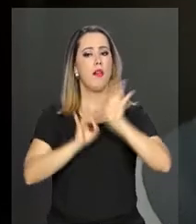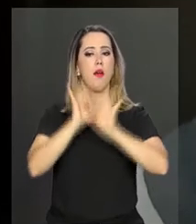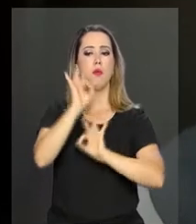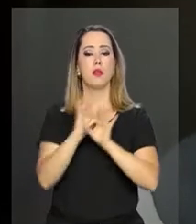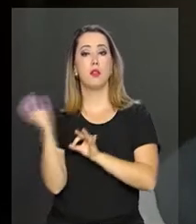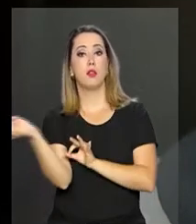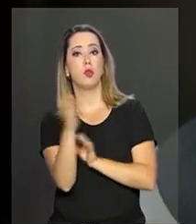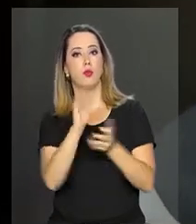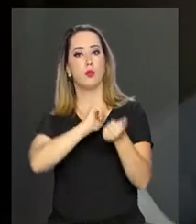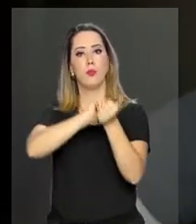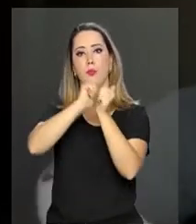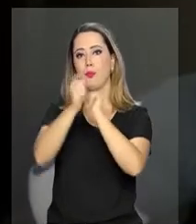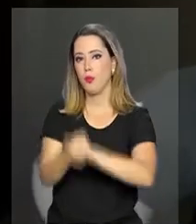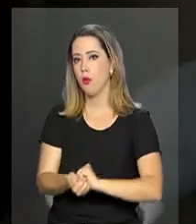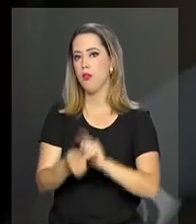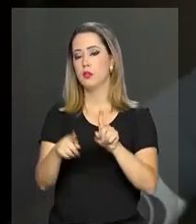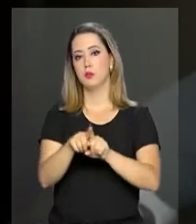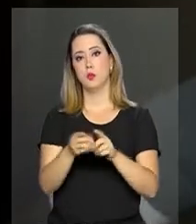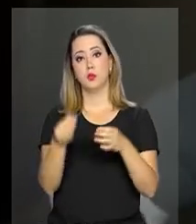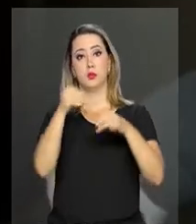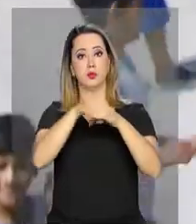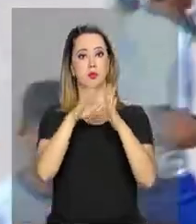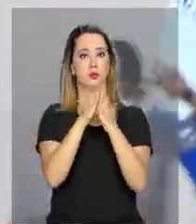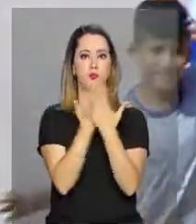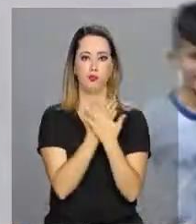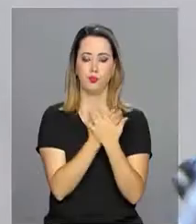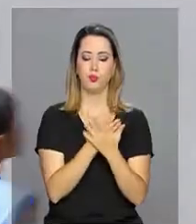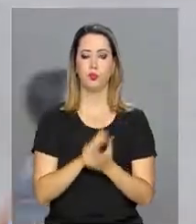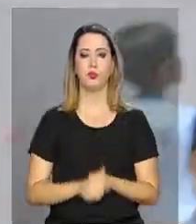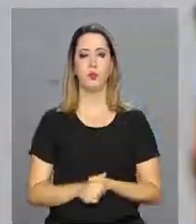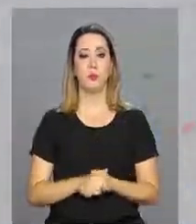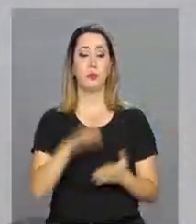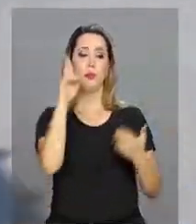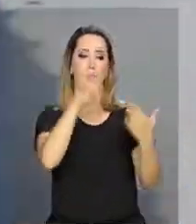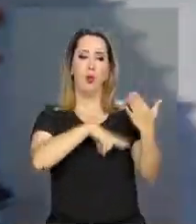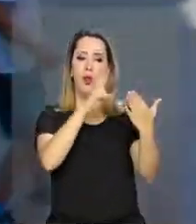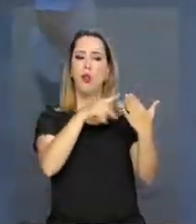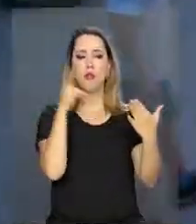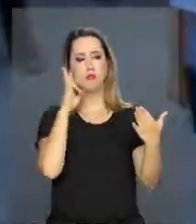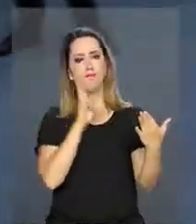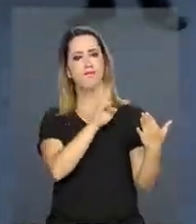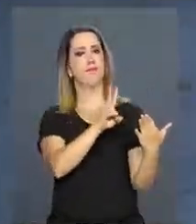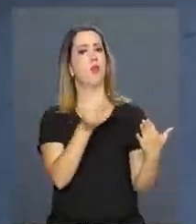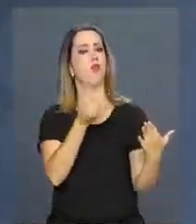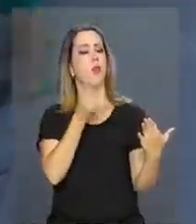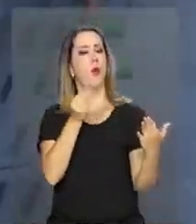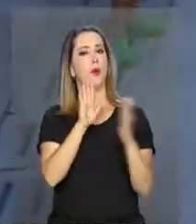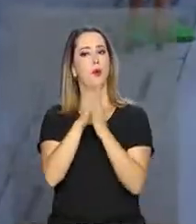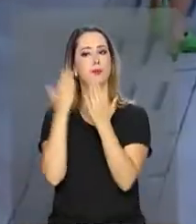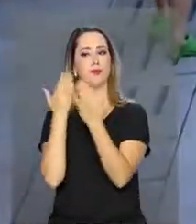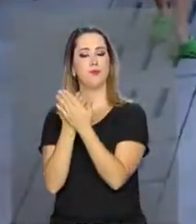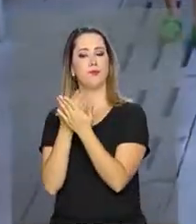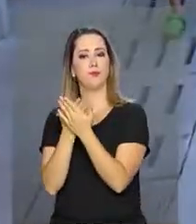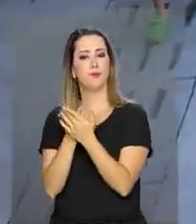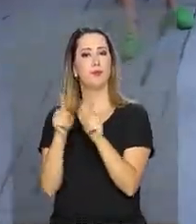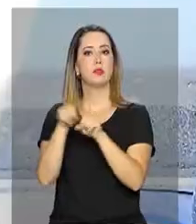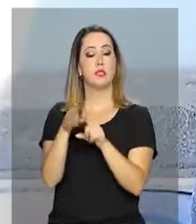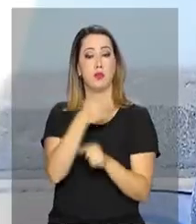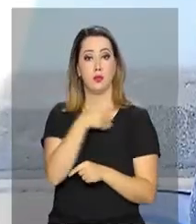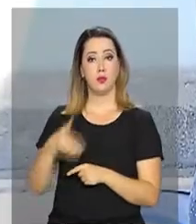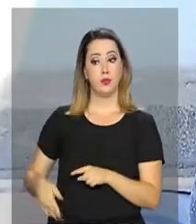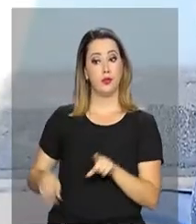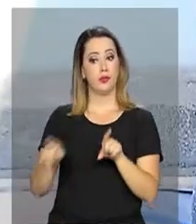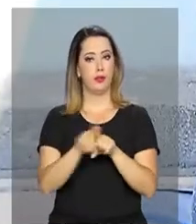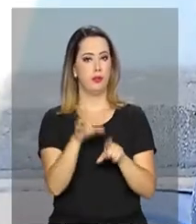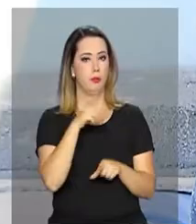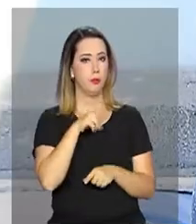mais a prática de educação física e de atividade esportiva o relatório analisou a prática esportiva nas escolas públicas e privadas e